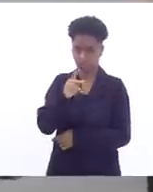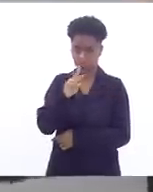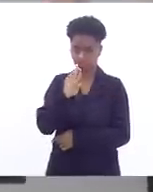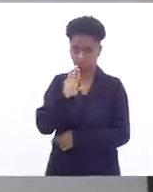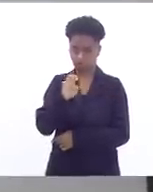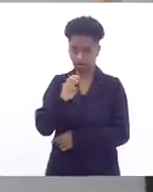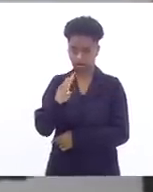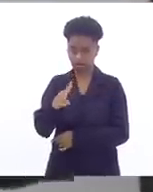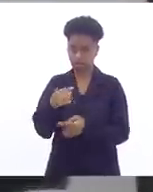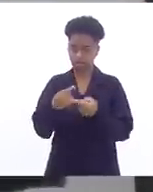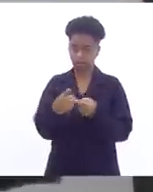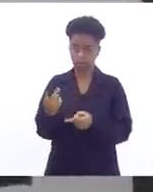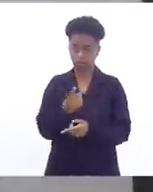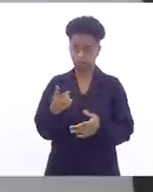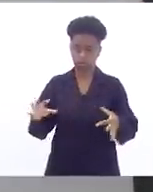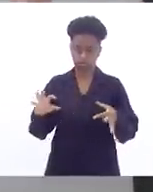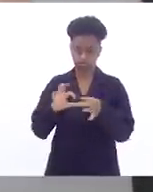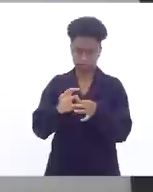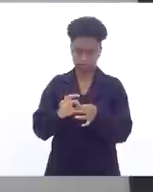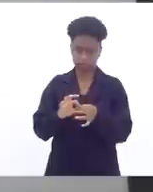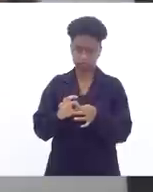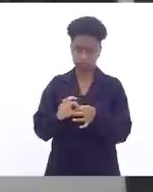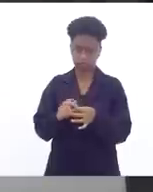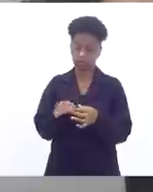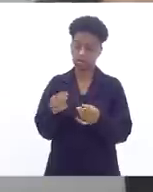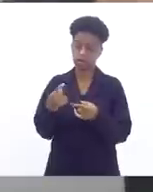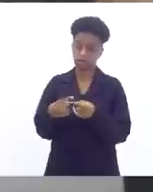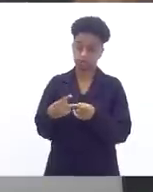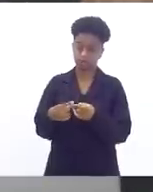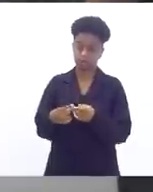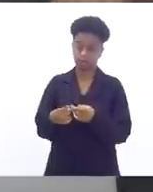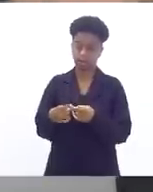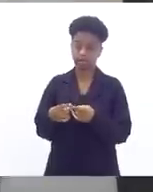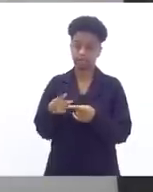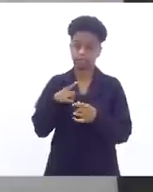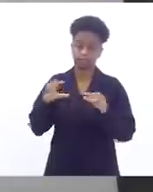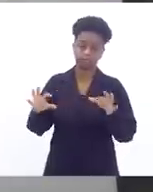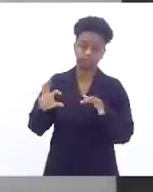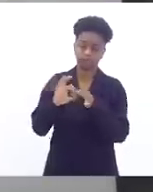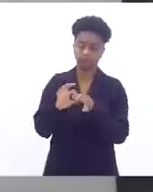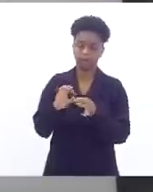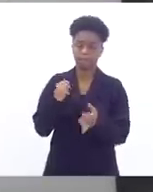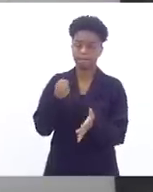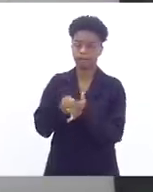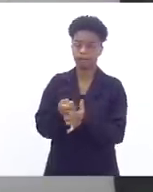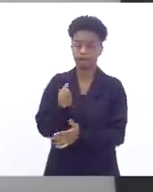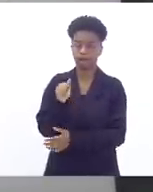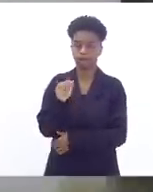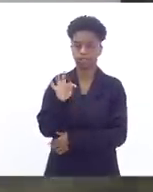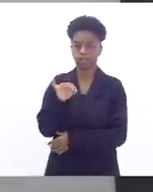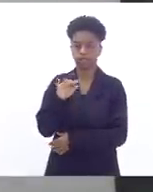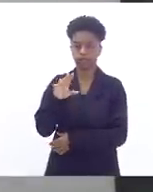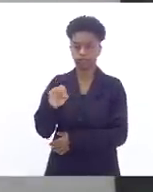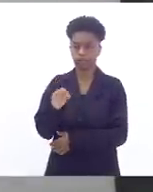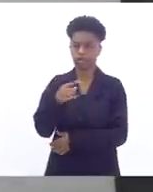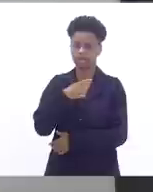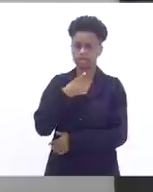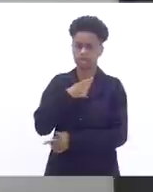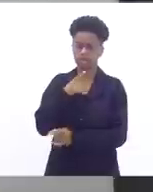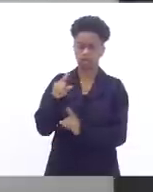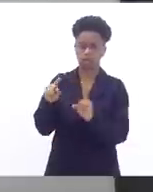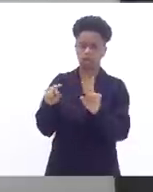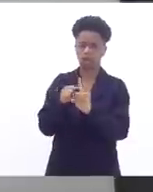tá ligada ontem nativo pensionista ligada ao pagamento também do ativo se há alguma previsão de